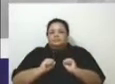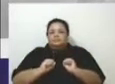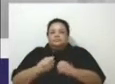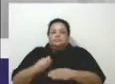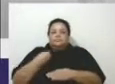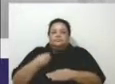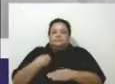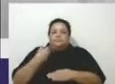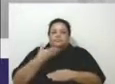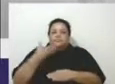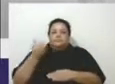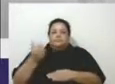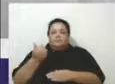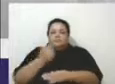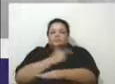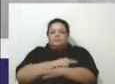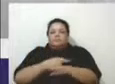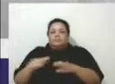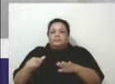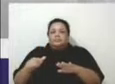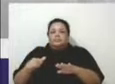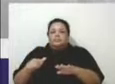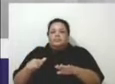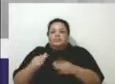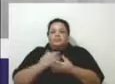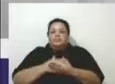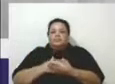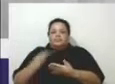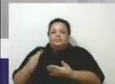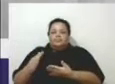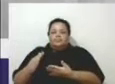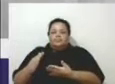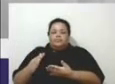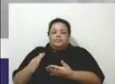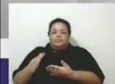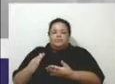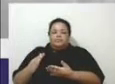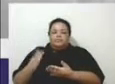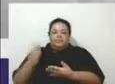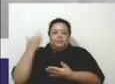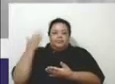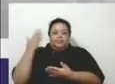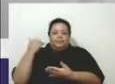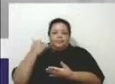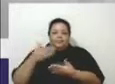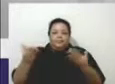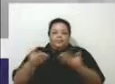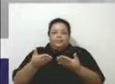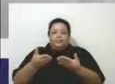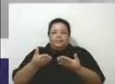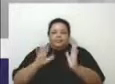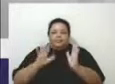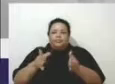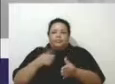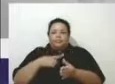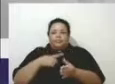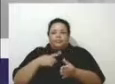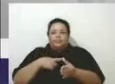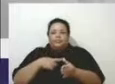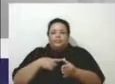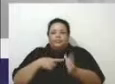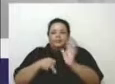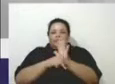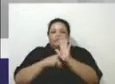melhor mais digna e isso começou a ser desenhado Então hoje o projeto já existe Ele é completo